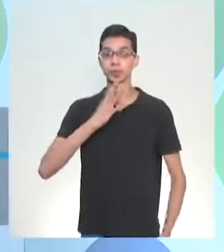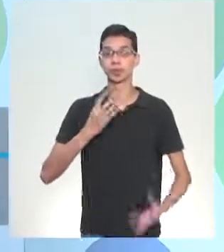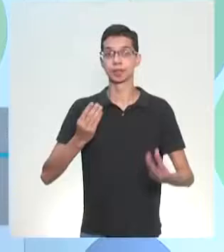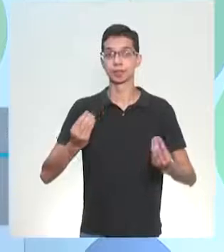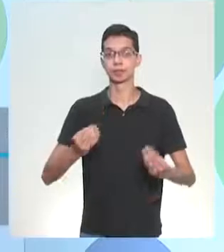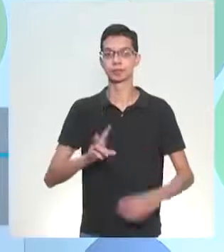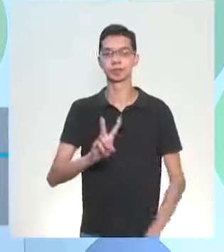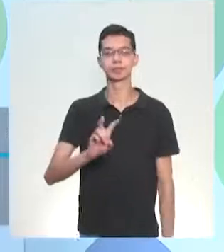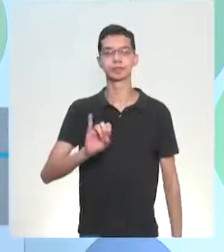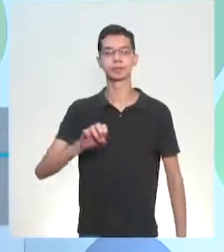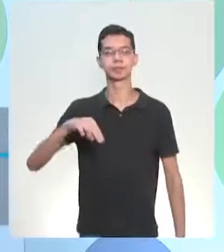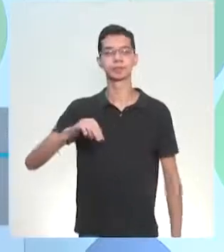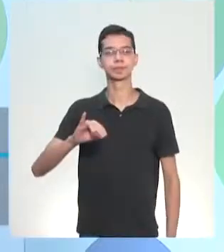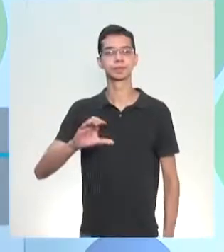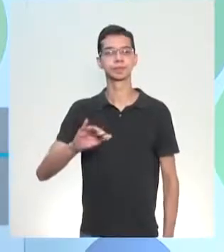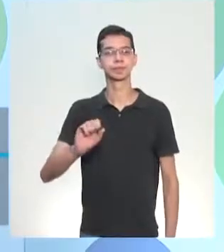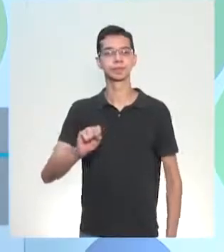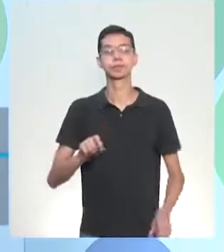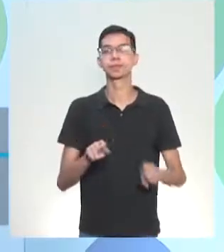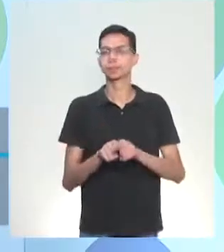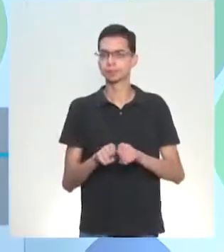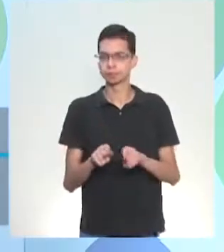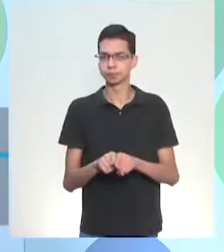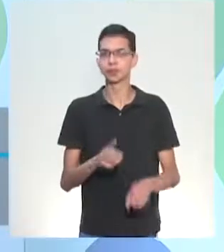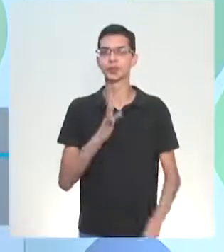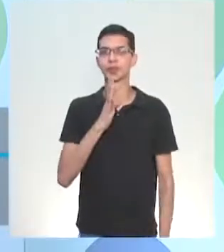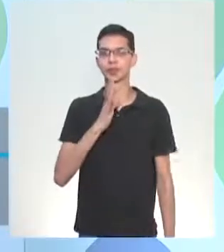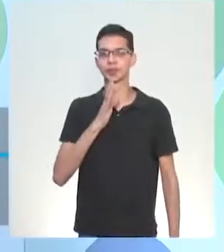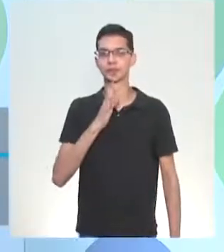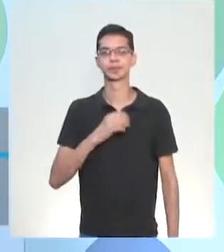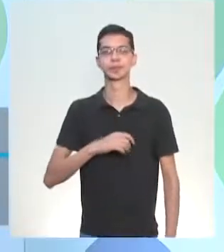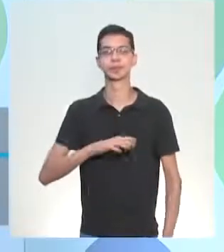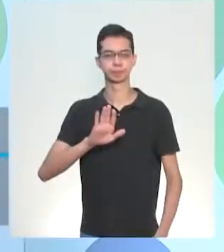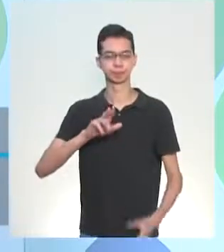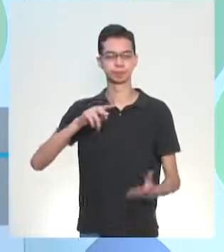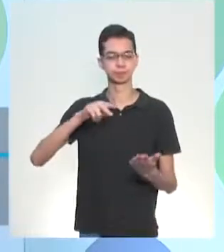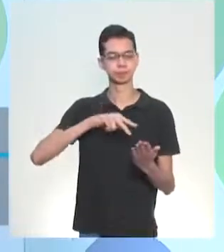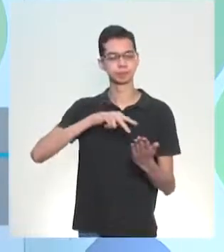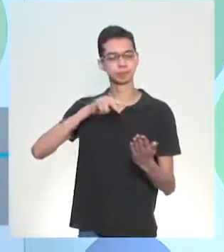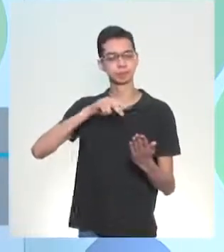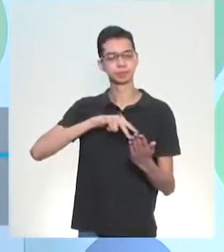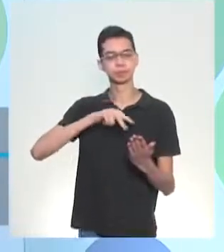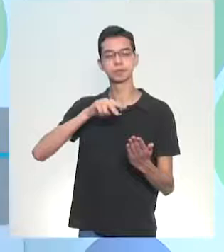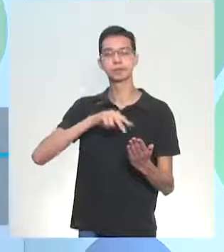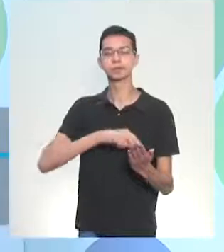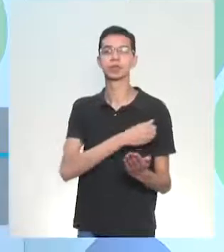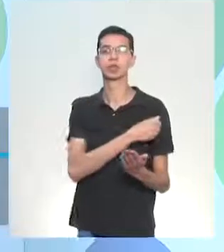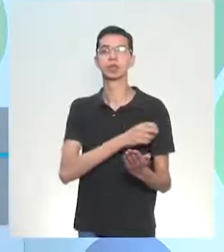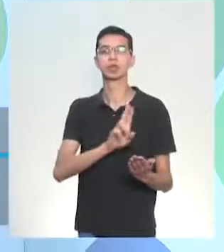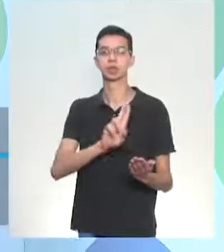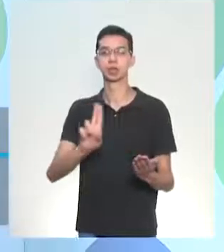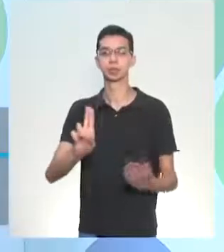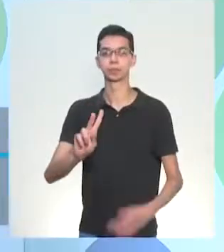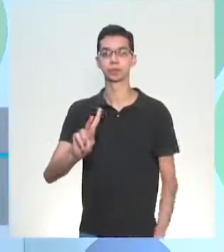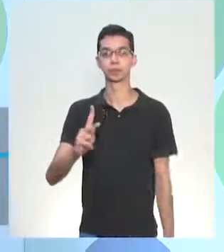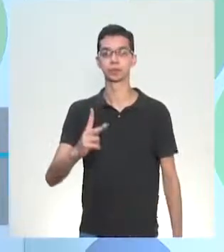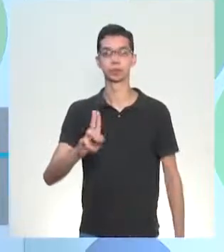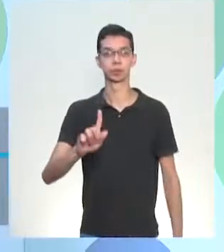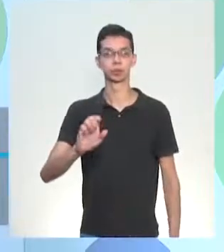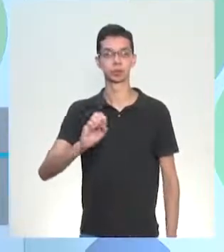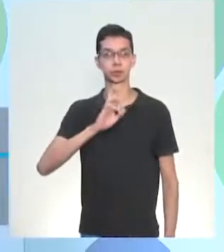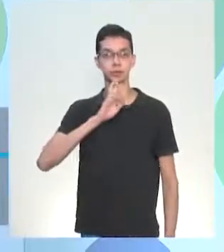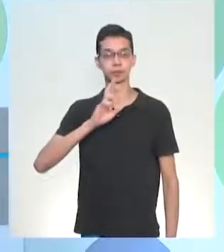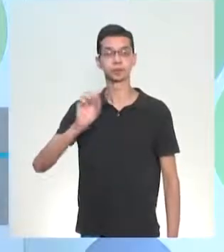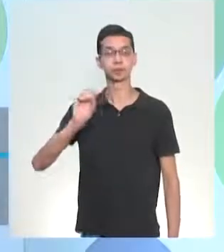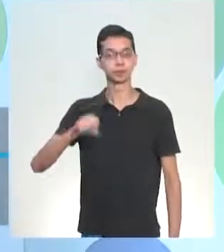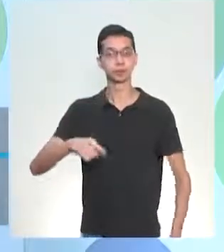Vinícius também conhece. Vamos ver mais aqui. Aluno Hugo dizendo sim. Então, a maioria deles